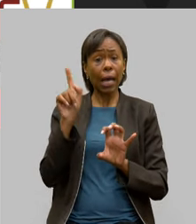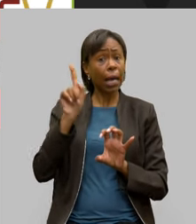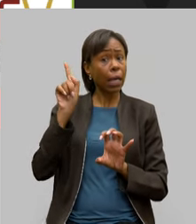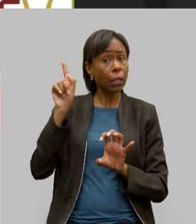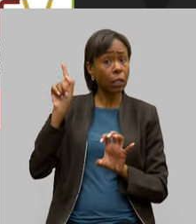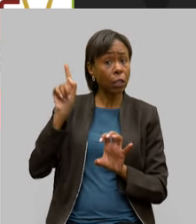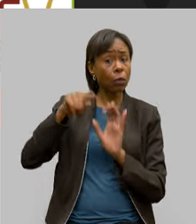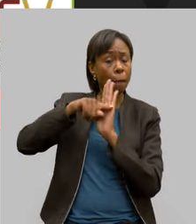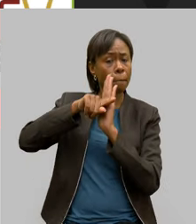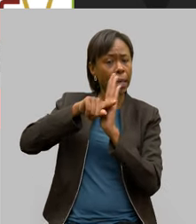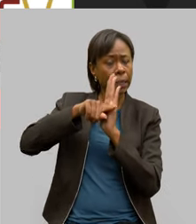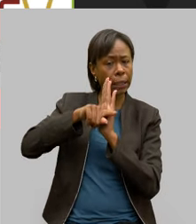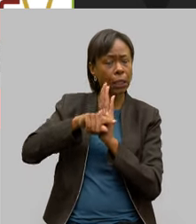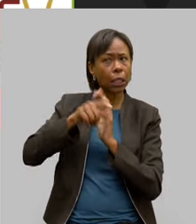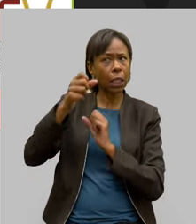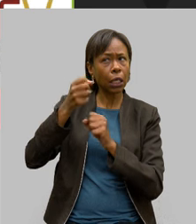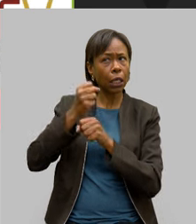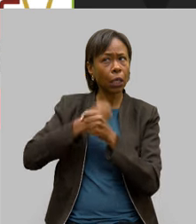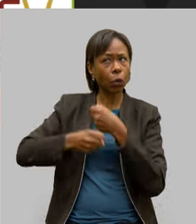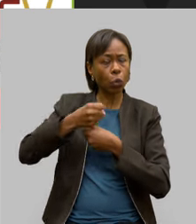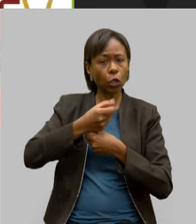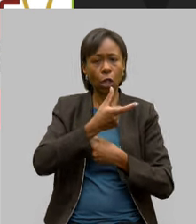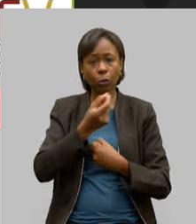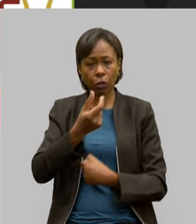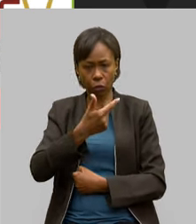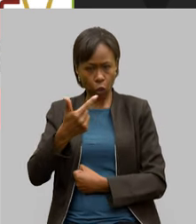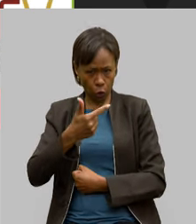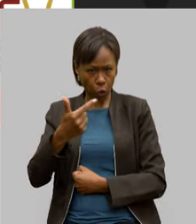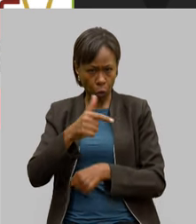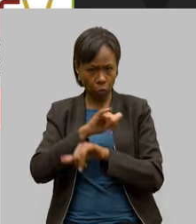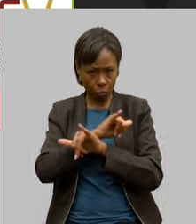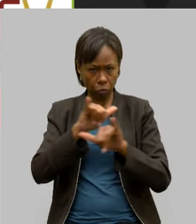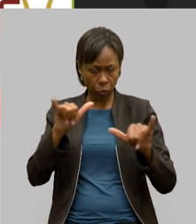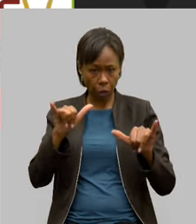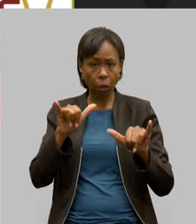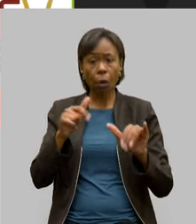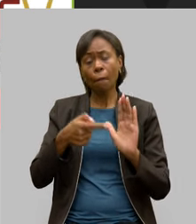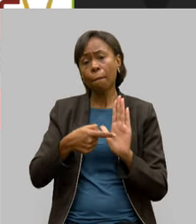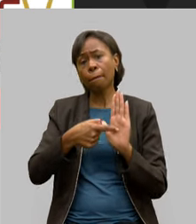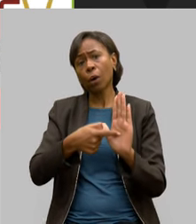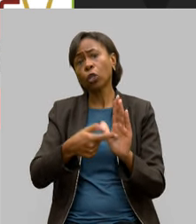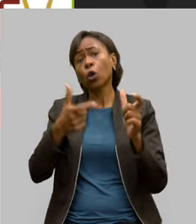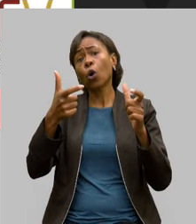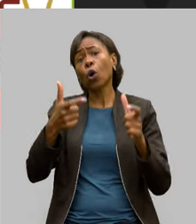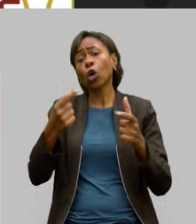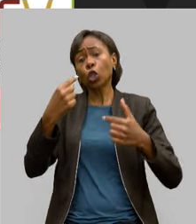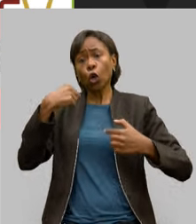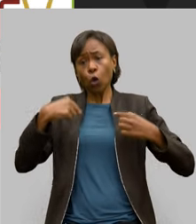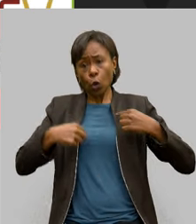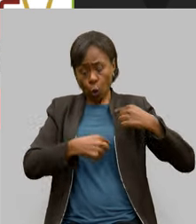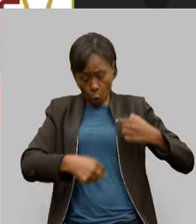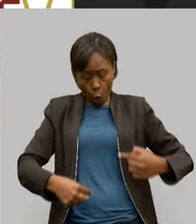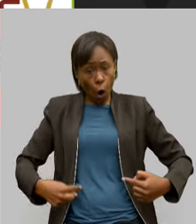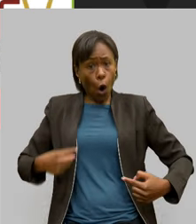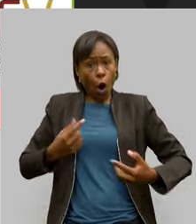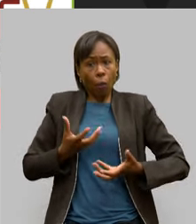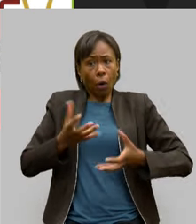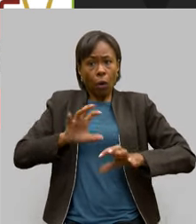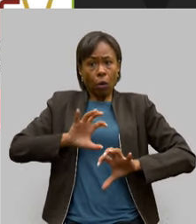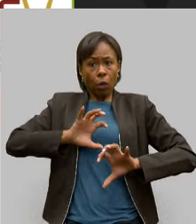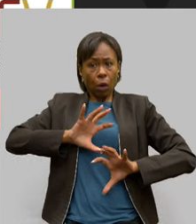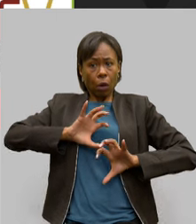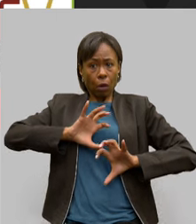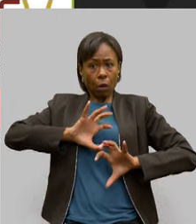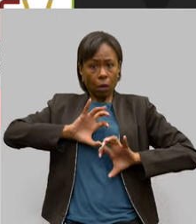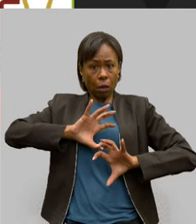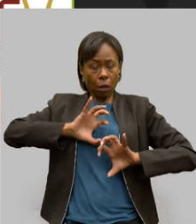em 2022 mostrando onde nós temos aceptores de cannab dióis então vejam